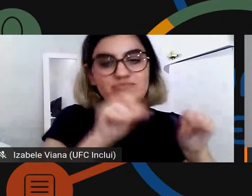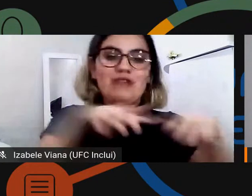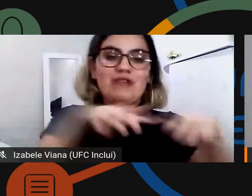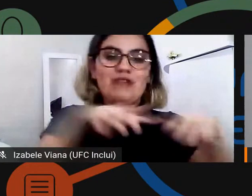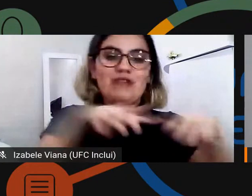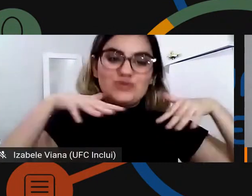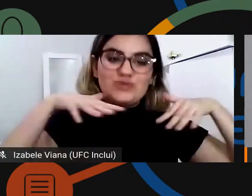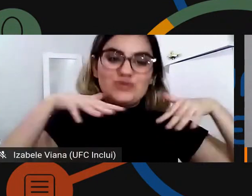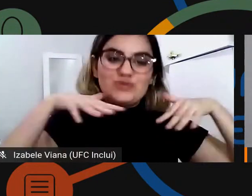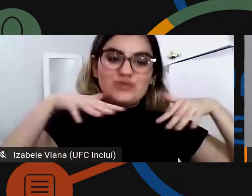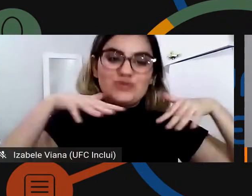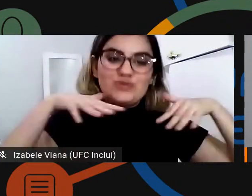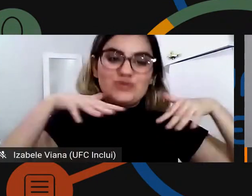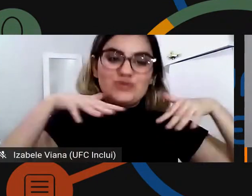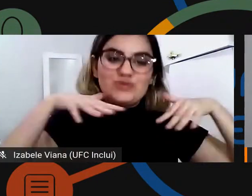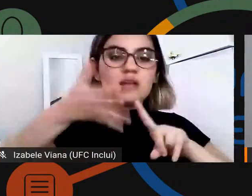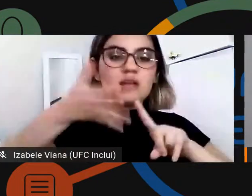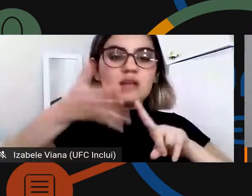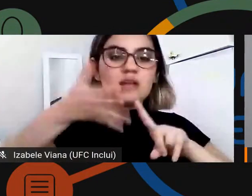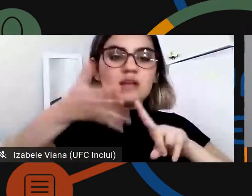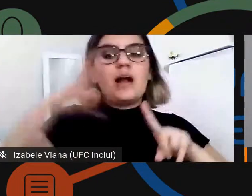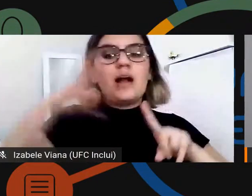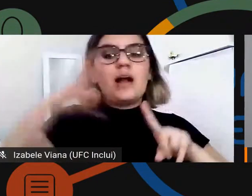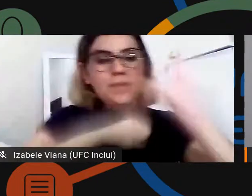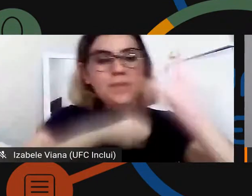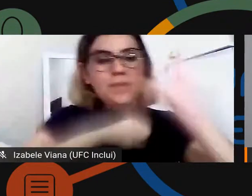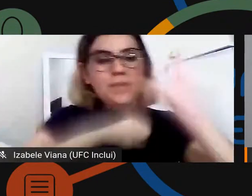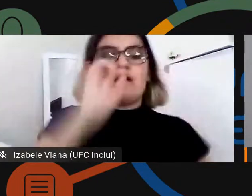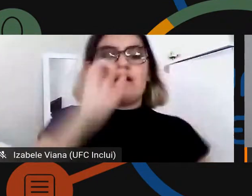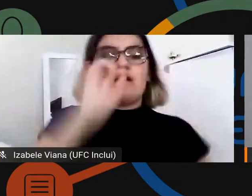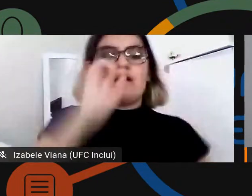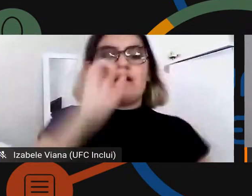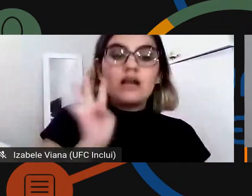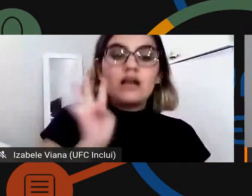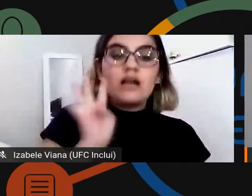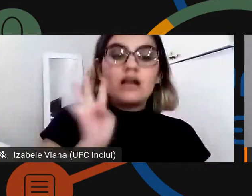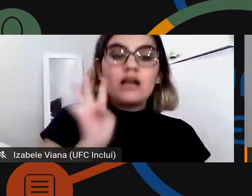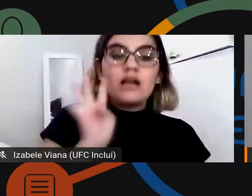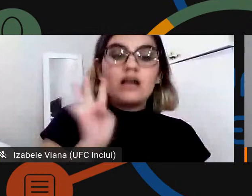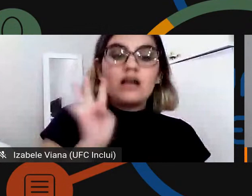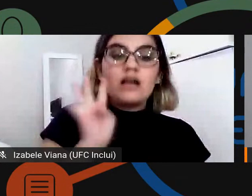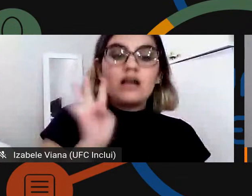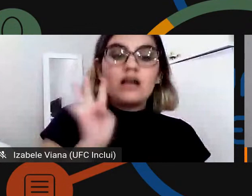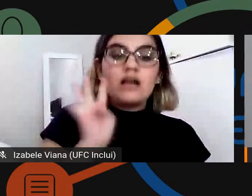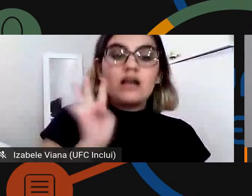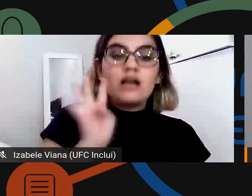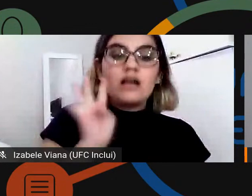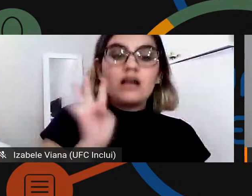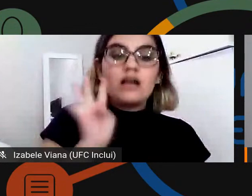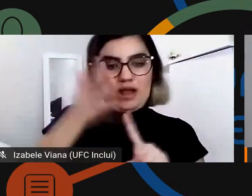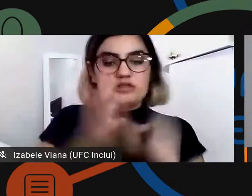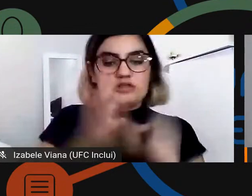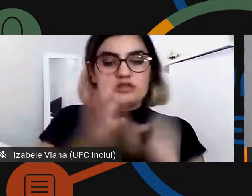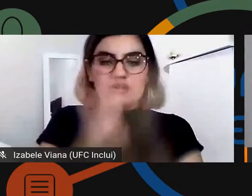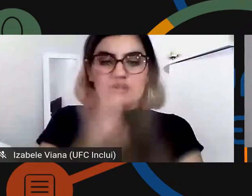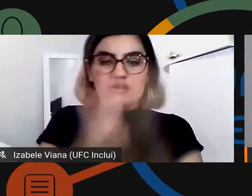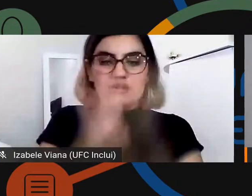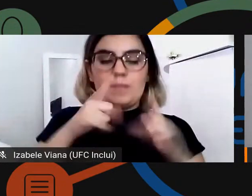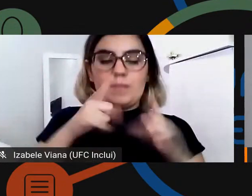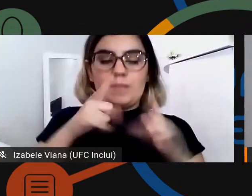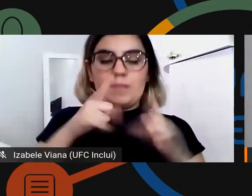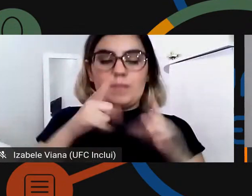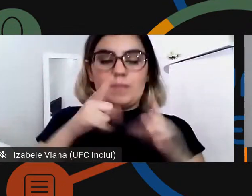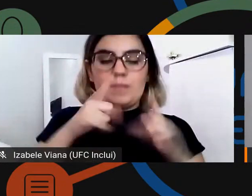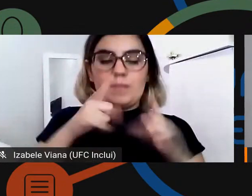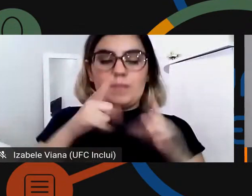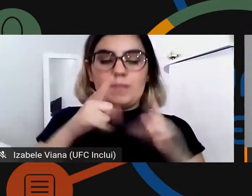bacana. Eu lembro bem que nós assistimos à palestra de elaboração de projetos de pesquisa com o professor Messias Dieb, e curiosamente, um ano depois, estava